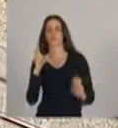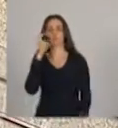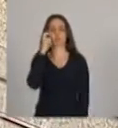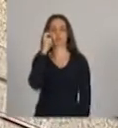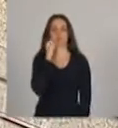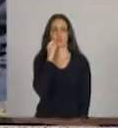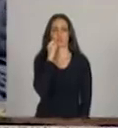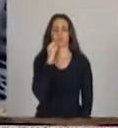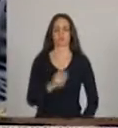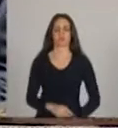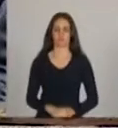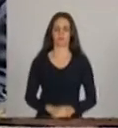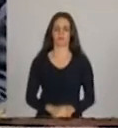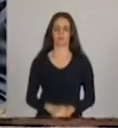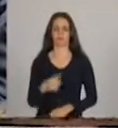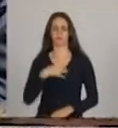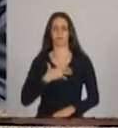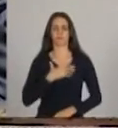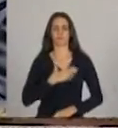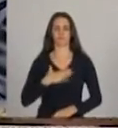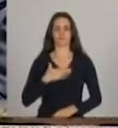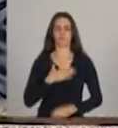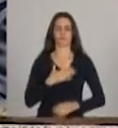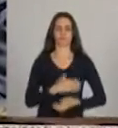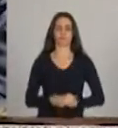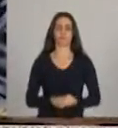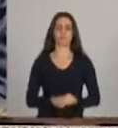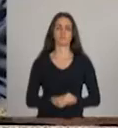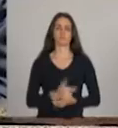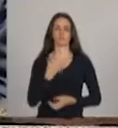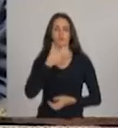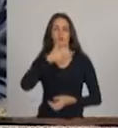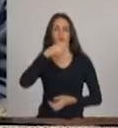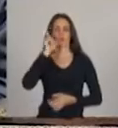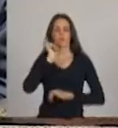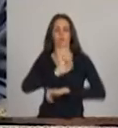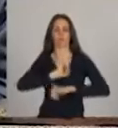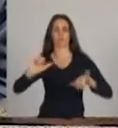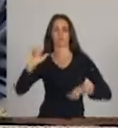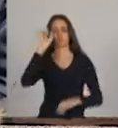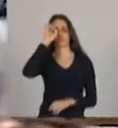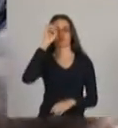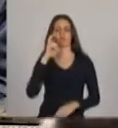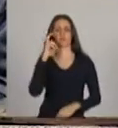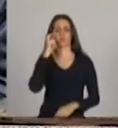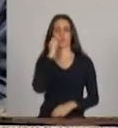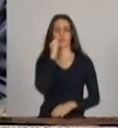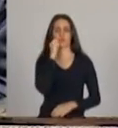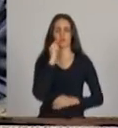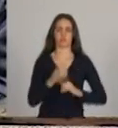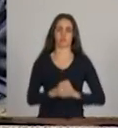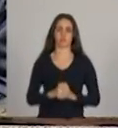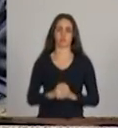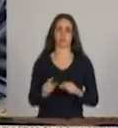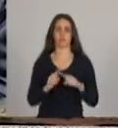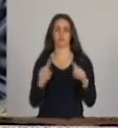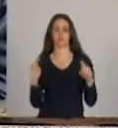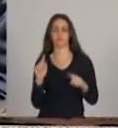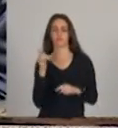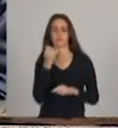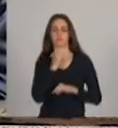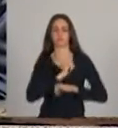gente fica muito satisfeito. Eu tinha registrado ontem que era o dia da adoção, mas eu acabei não